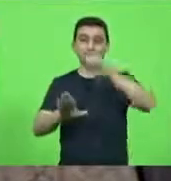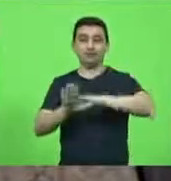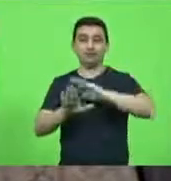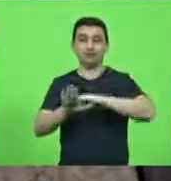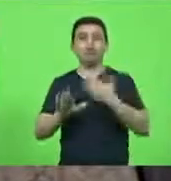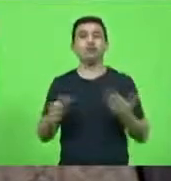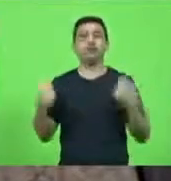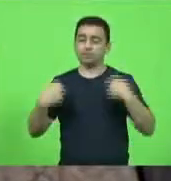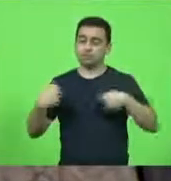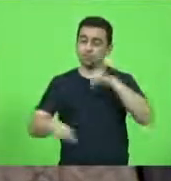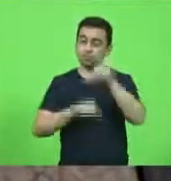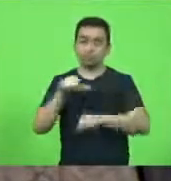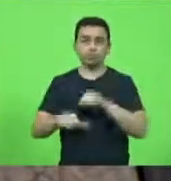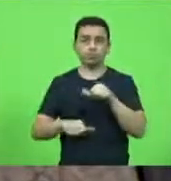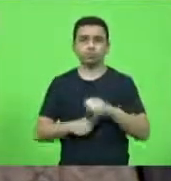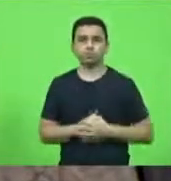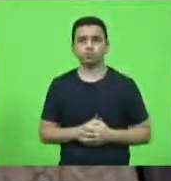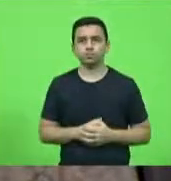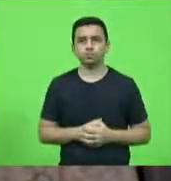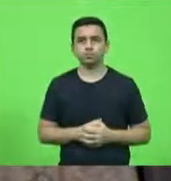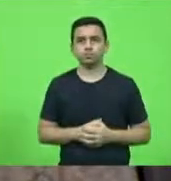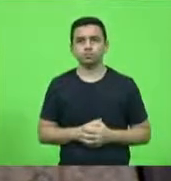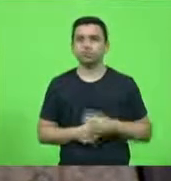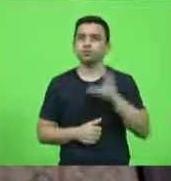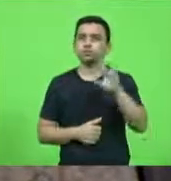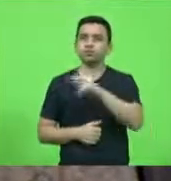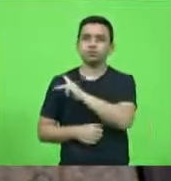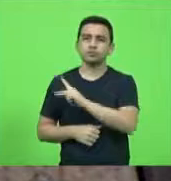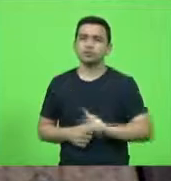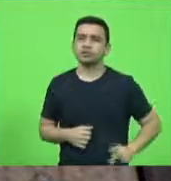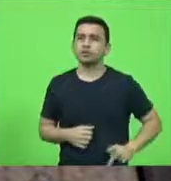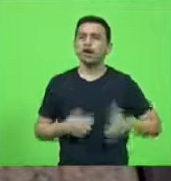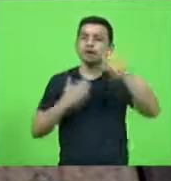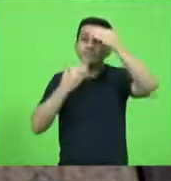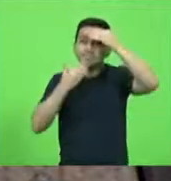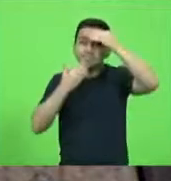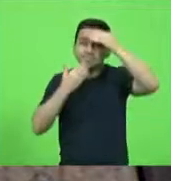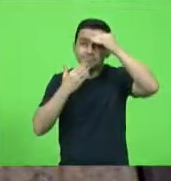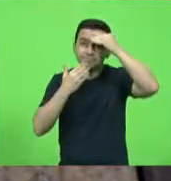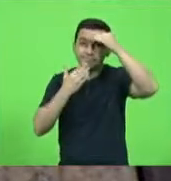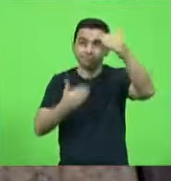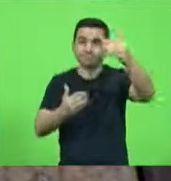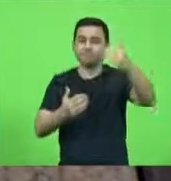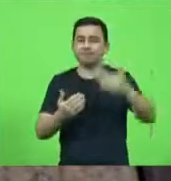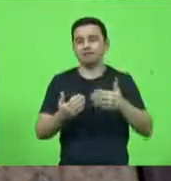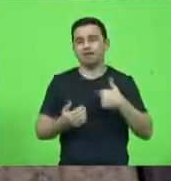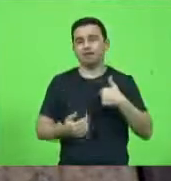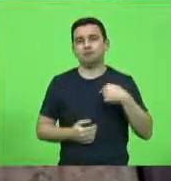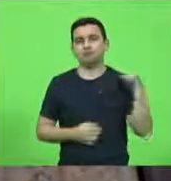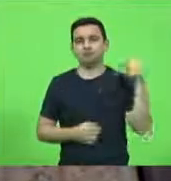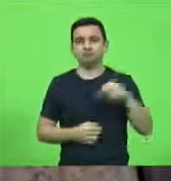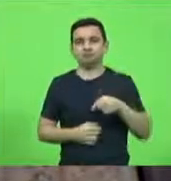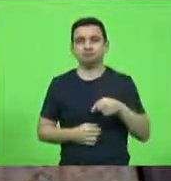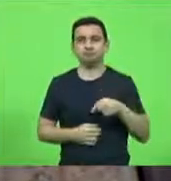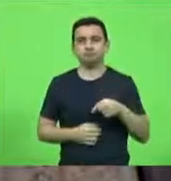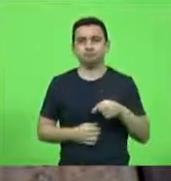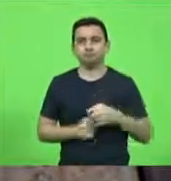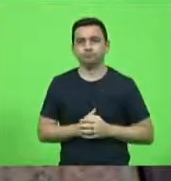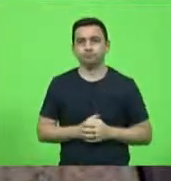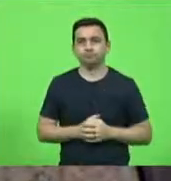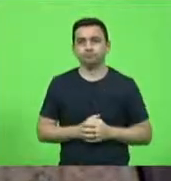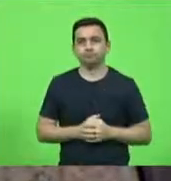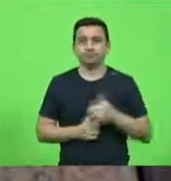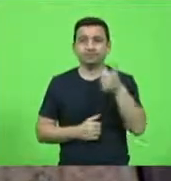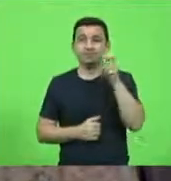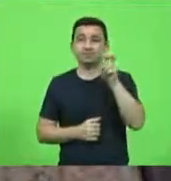precisamos de uma mudança. Era isso, senhor presidente. Agradeço a oportunidade. E 15